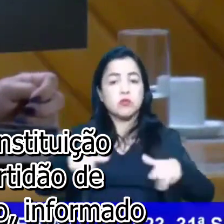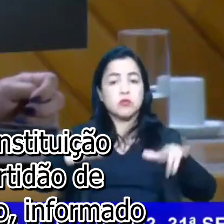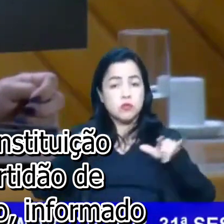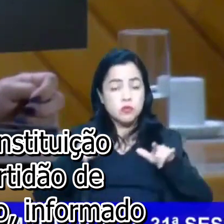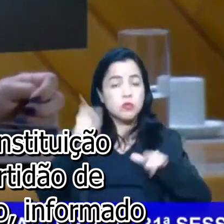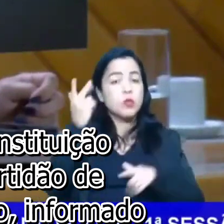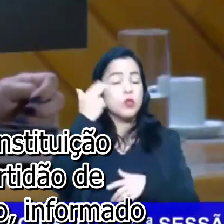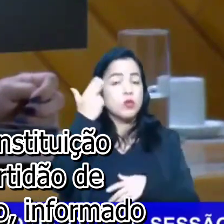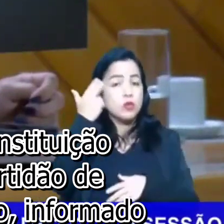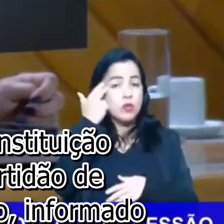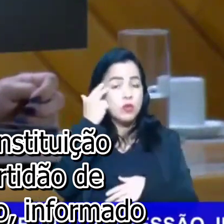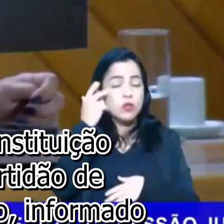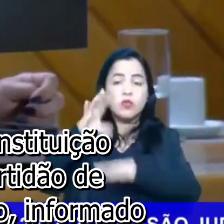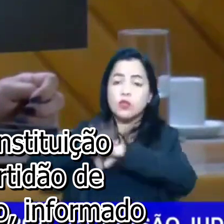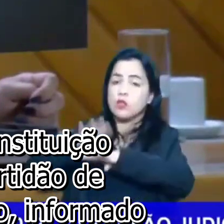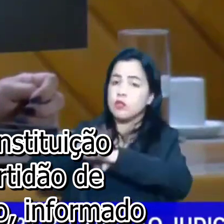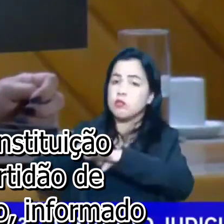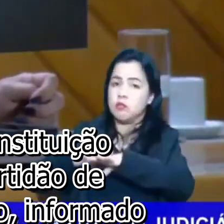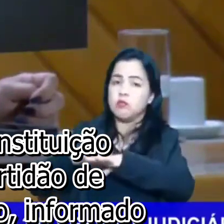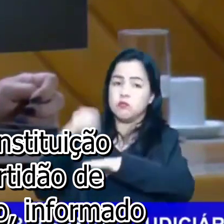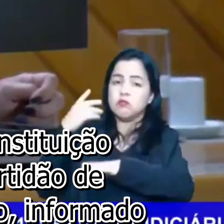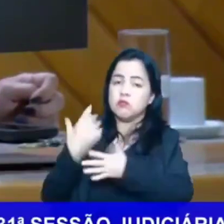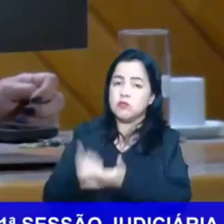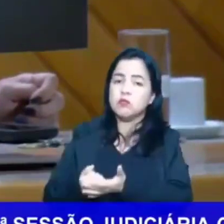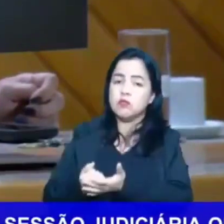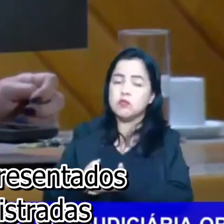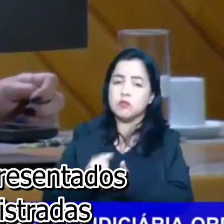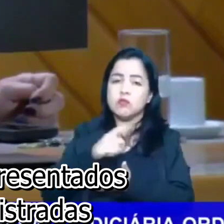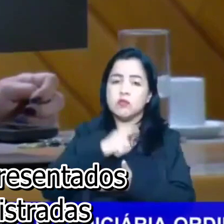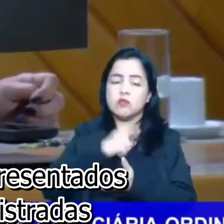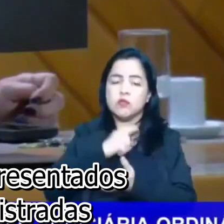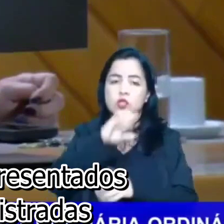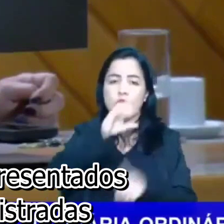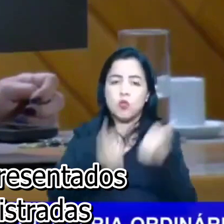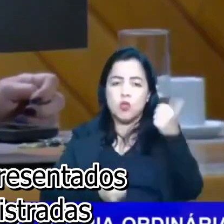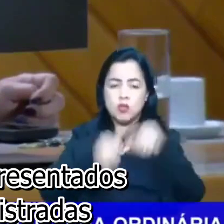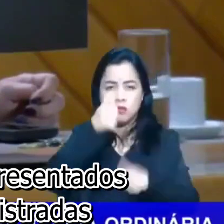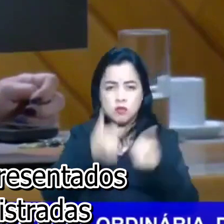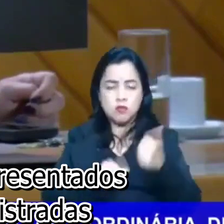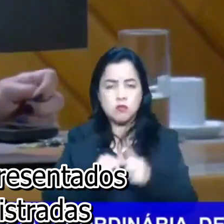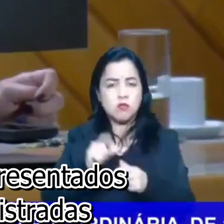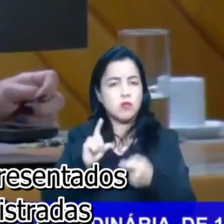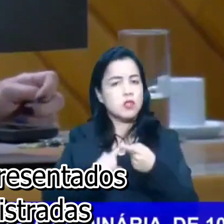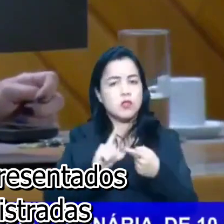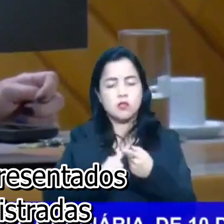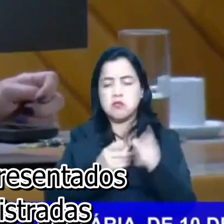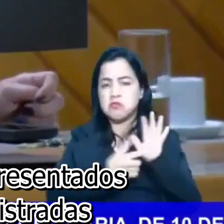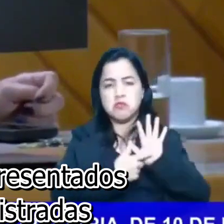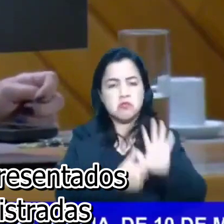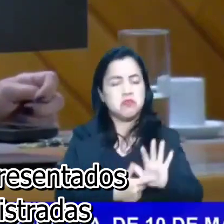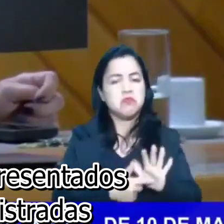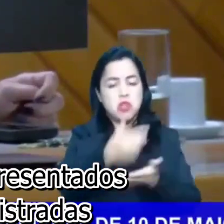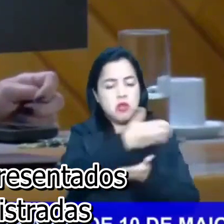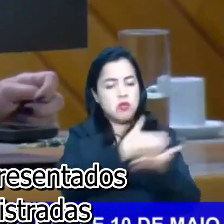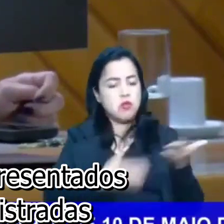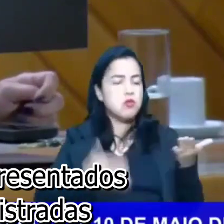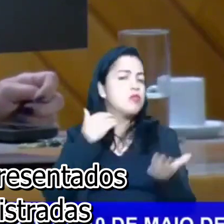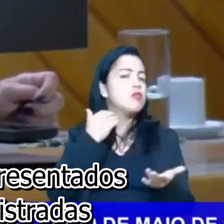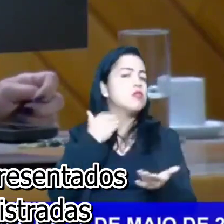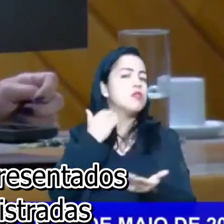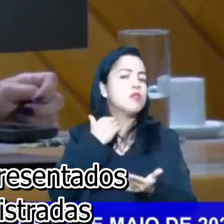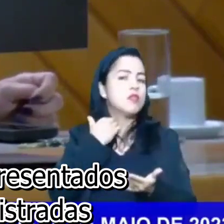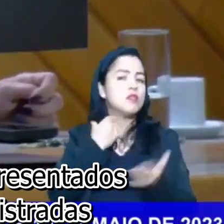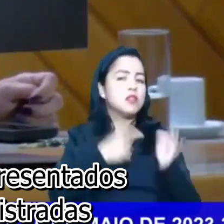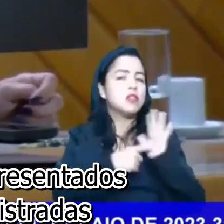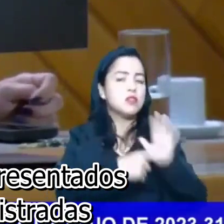regularidade profissional do contabilista habilitado, informado na ficha de qualificação. Não foram também apresentados extratos bancários das contas que